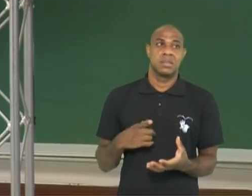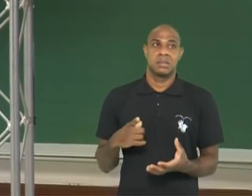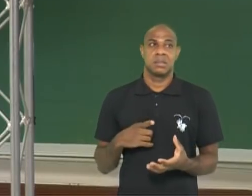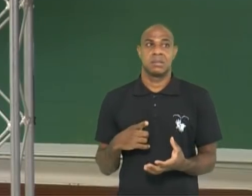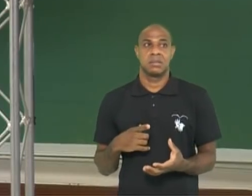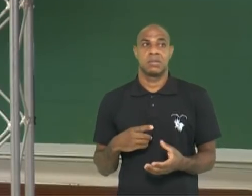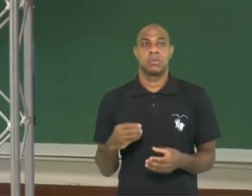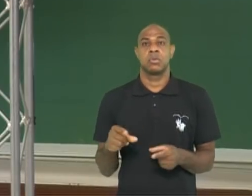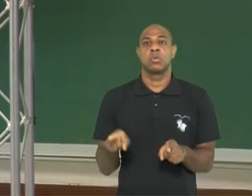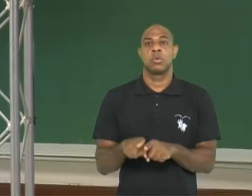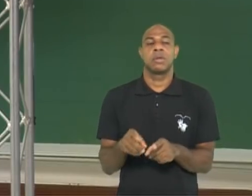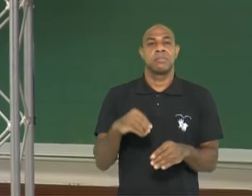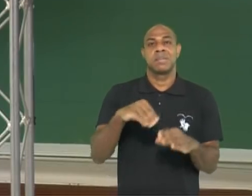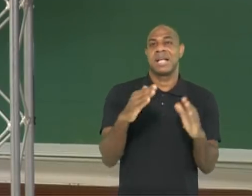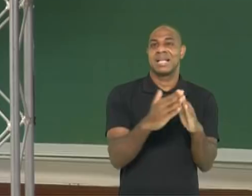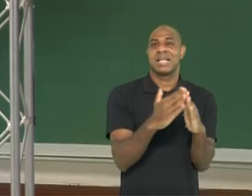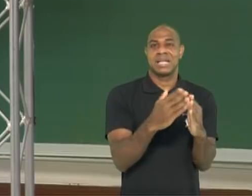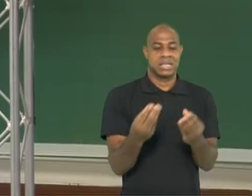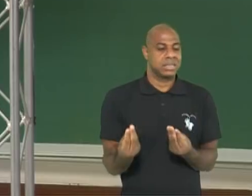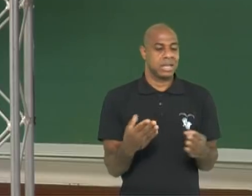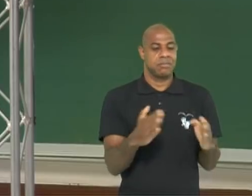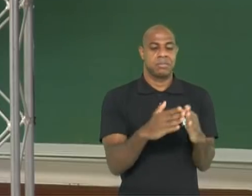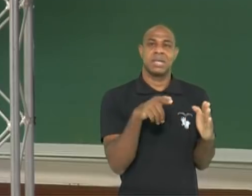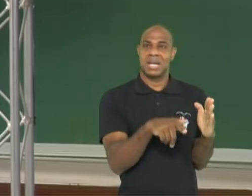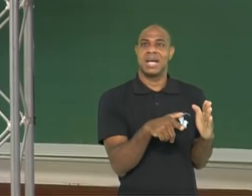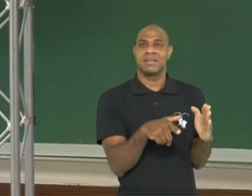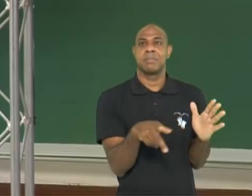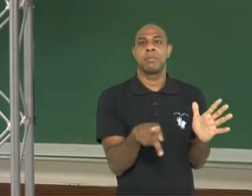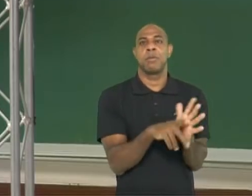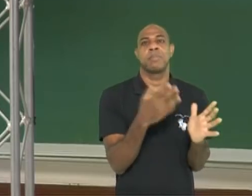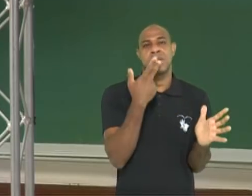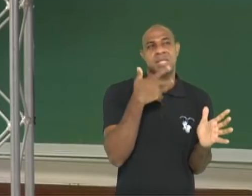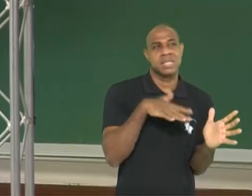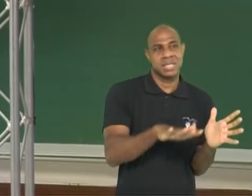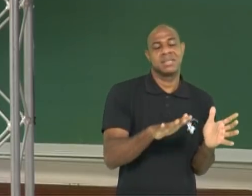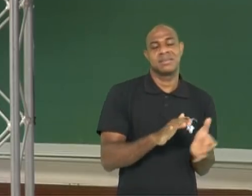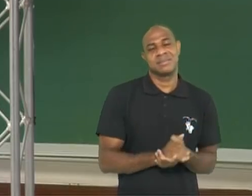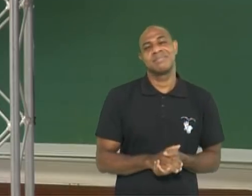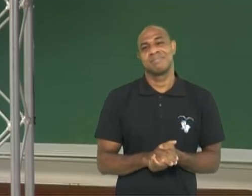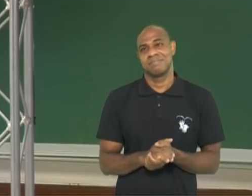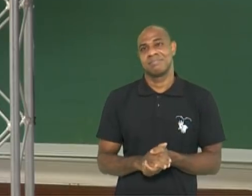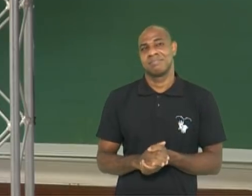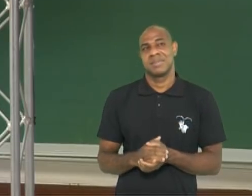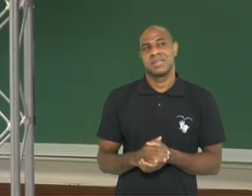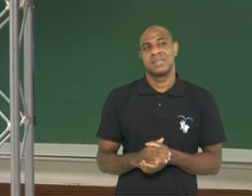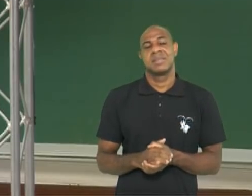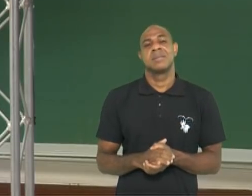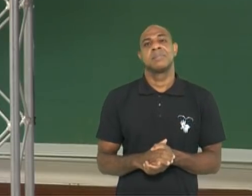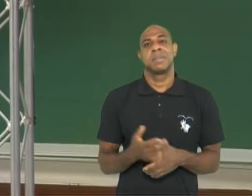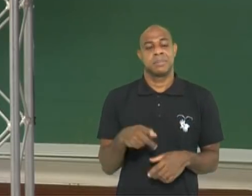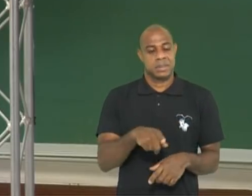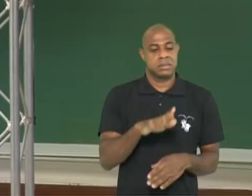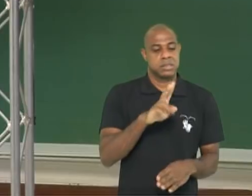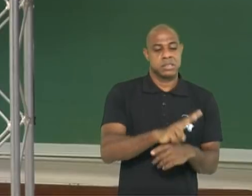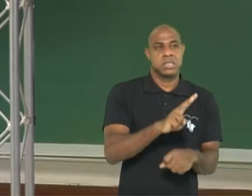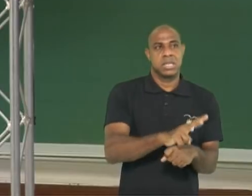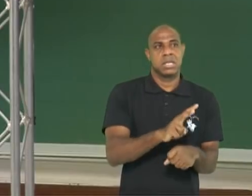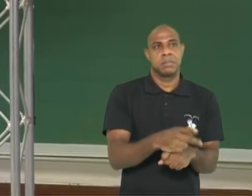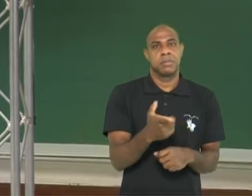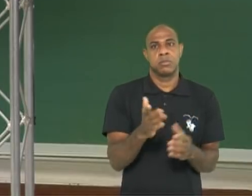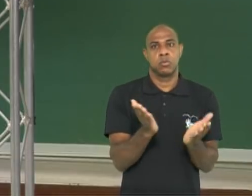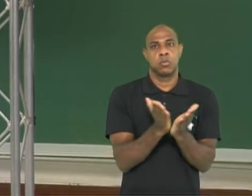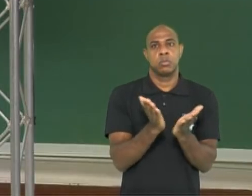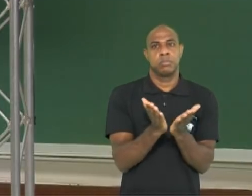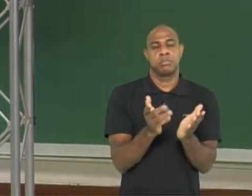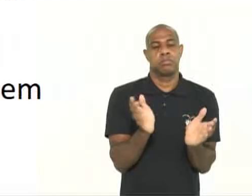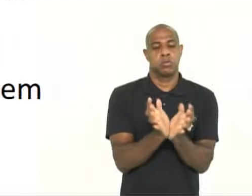nessas rodas, né? Que era muito comum nos monastérios, né? Nos conventos, para aquelas crianças órfãs serem criadas pelos